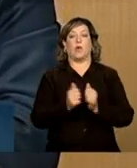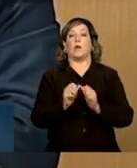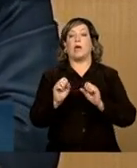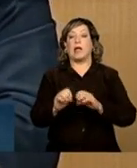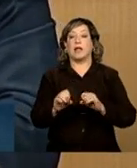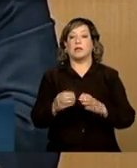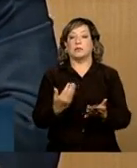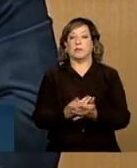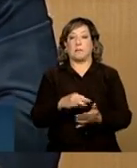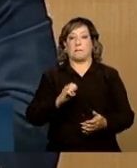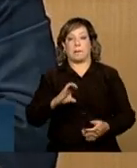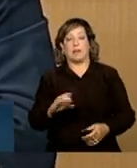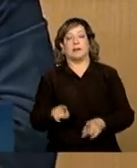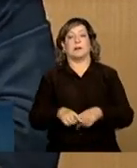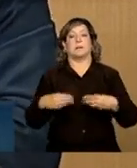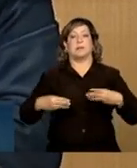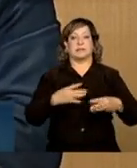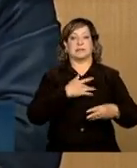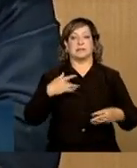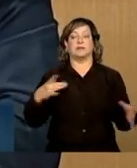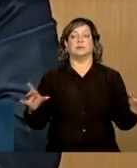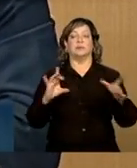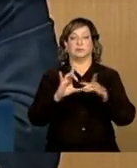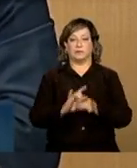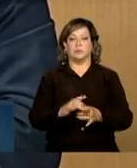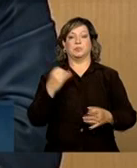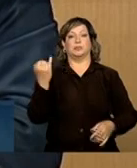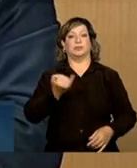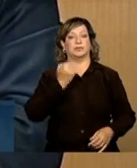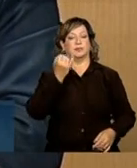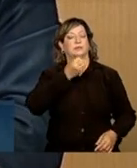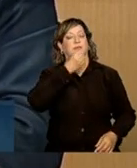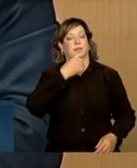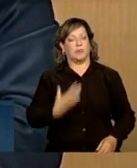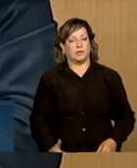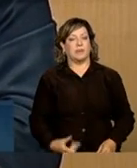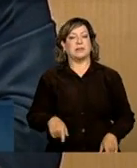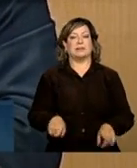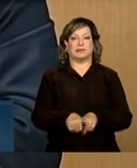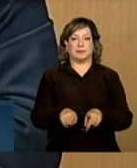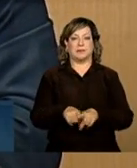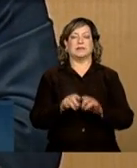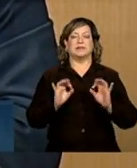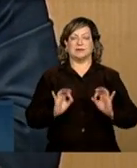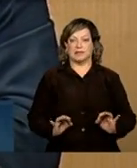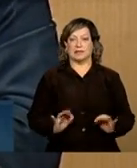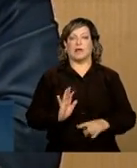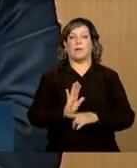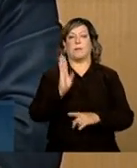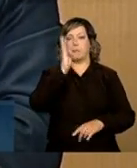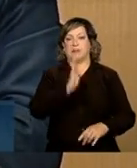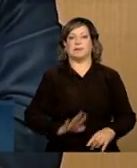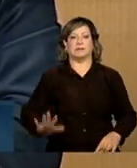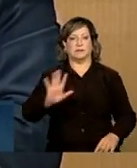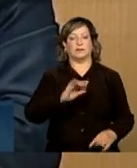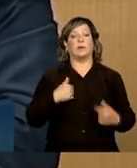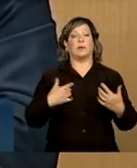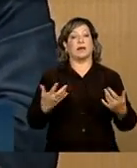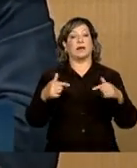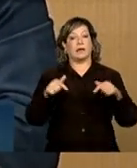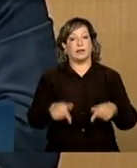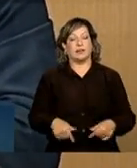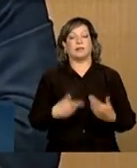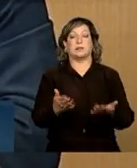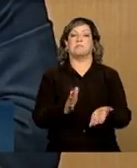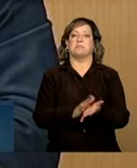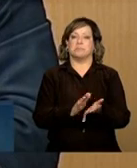então foi um sucesso eu não tenho dúvida de que isso também será um sucesso no nosso país Então queria aqui Ministro